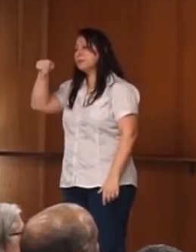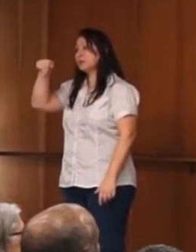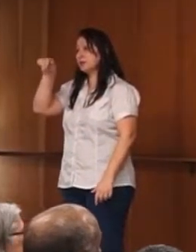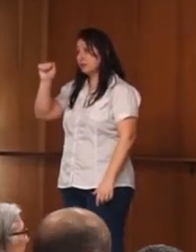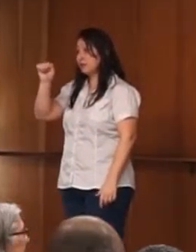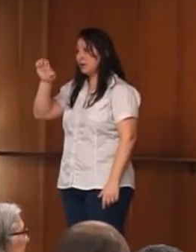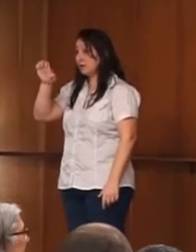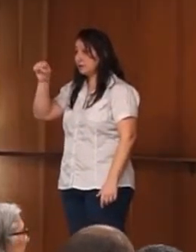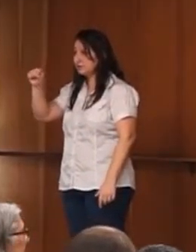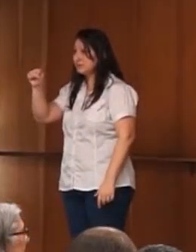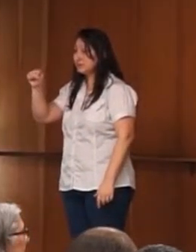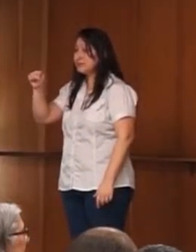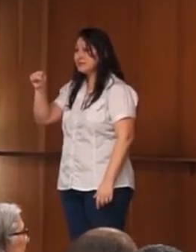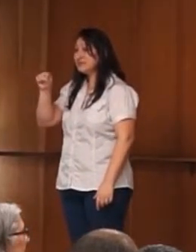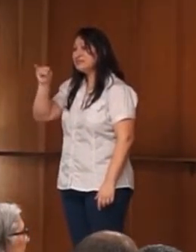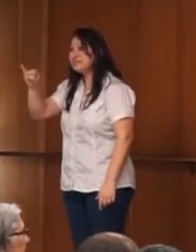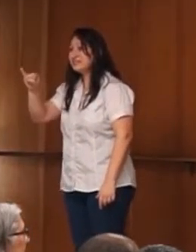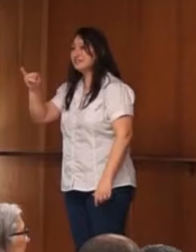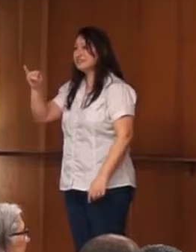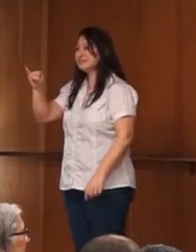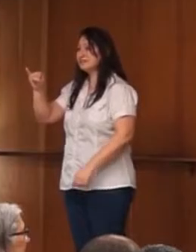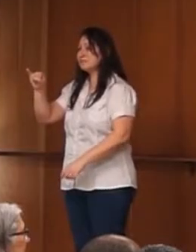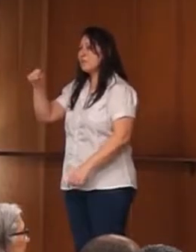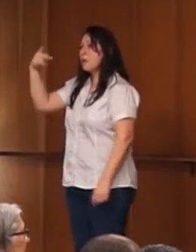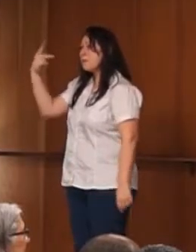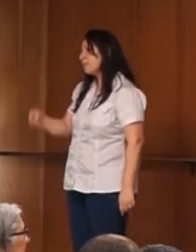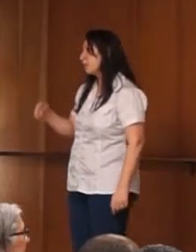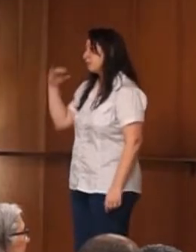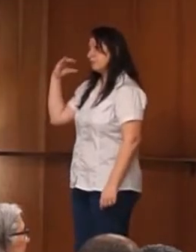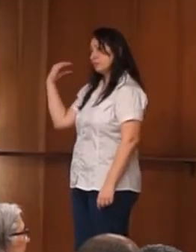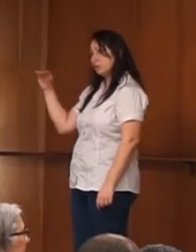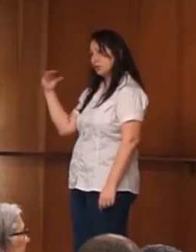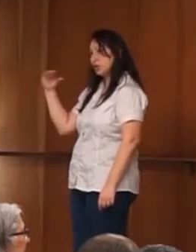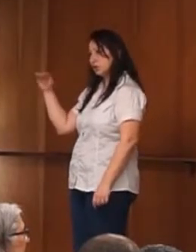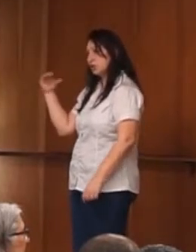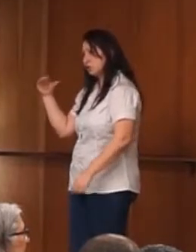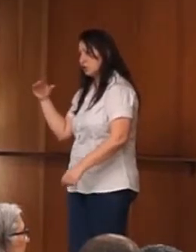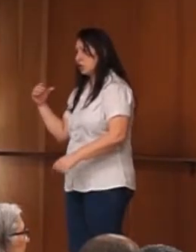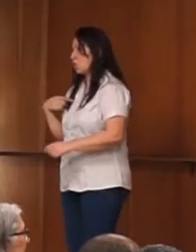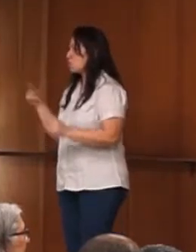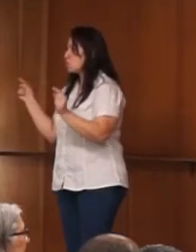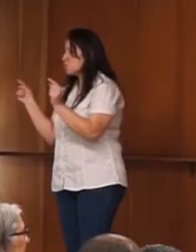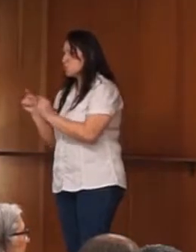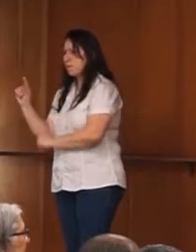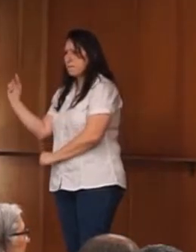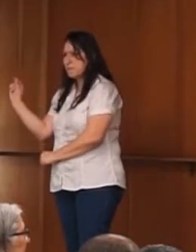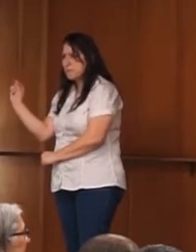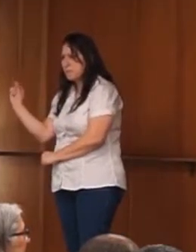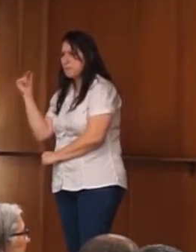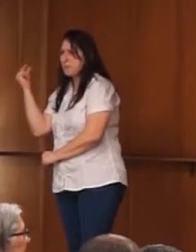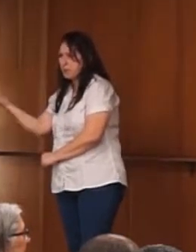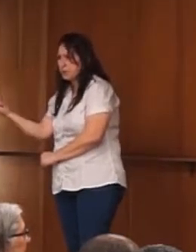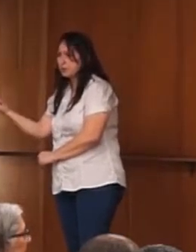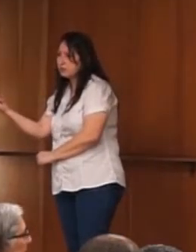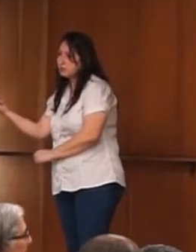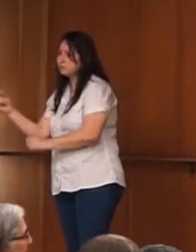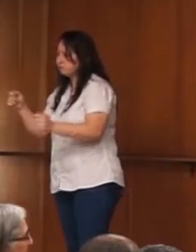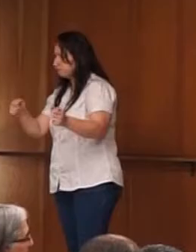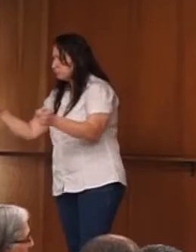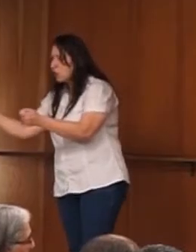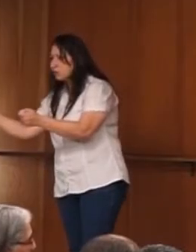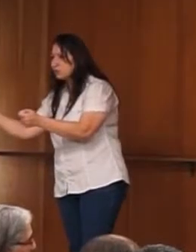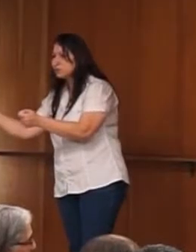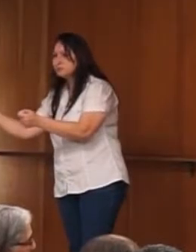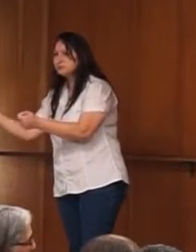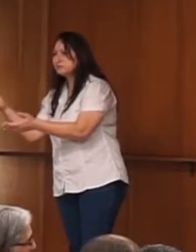colocando um valor pequeno em Niterói, para viabilizar que outras unidades tenham? Nós poderíamos fazer um programa de ação